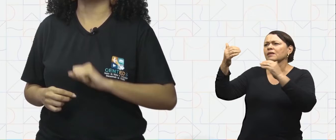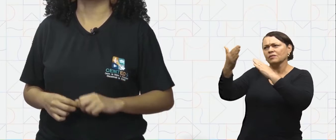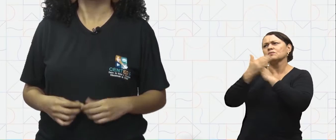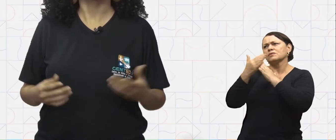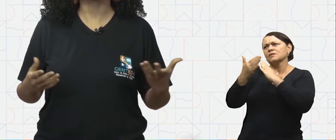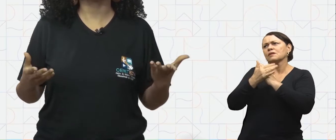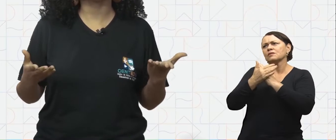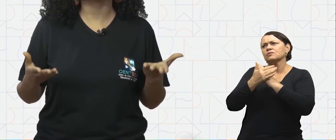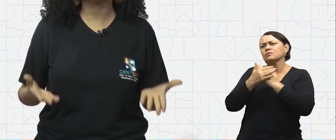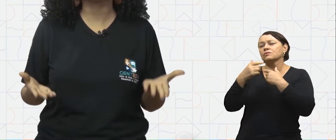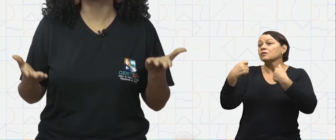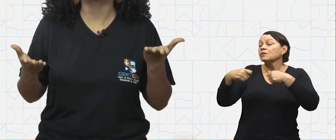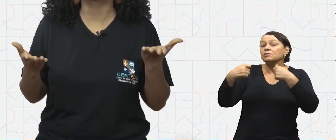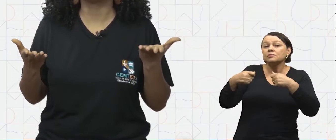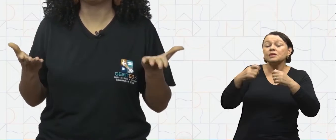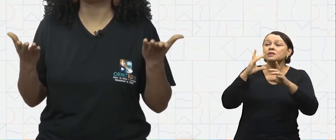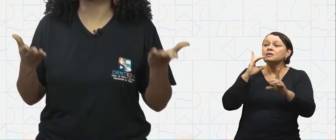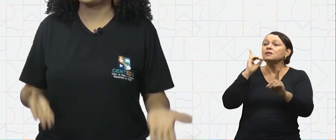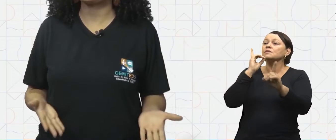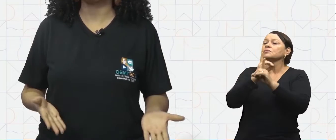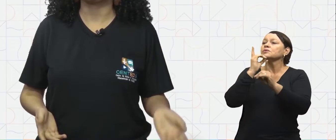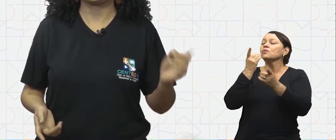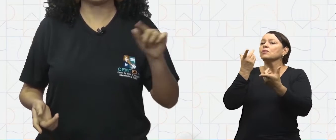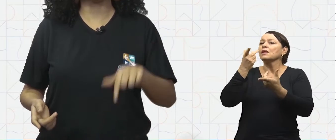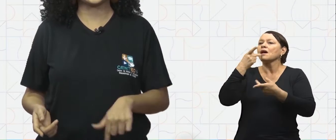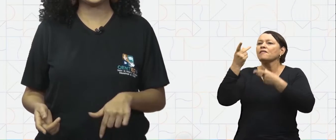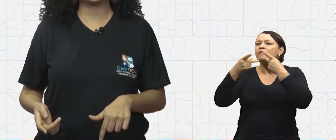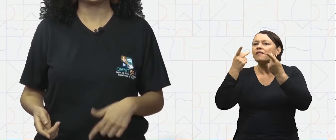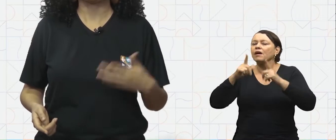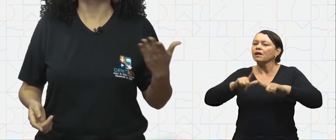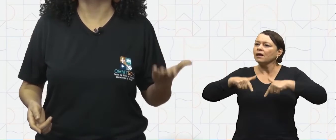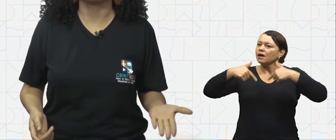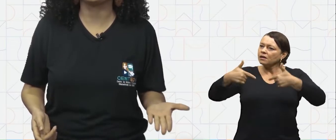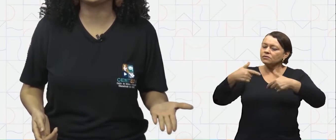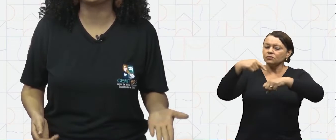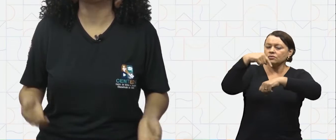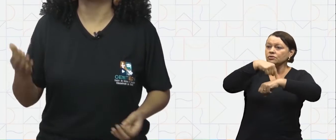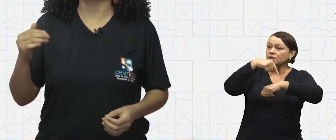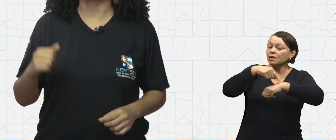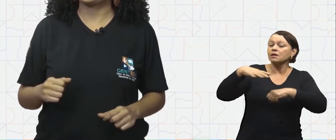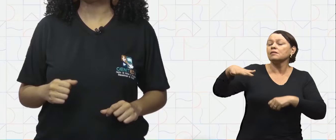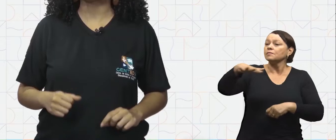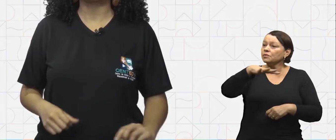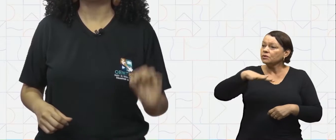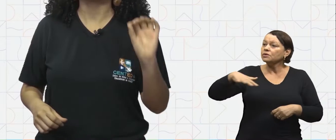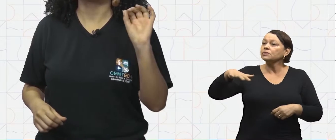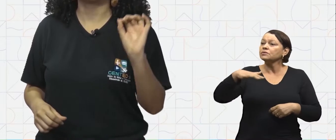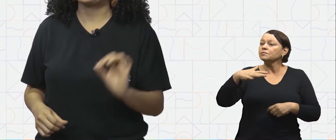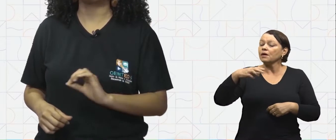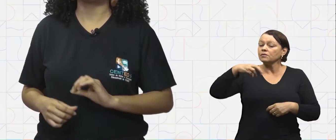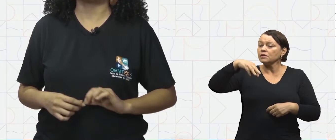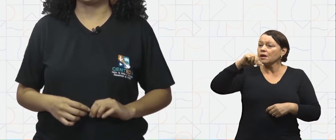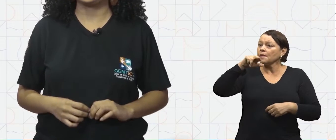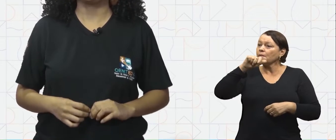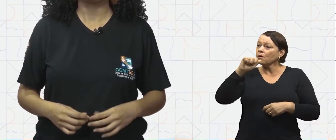Ajude-nos! Nós ainda temos que descobrir as falas, ações, tempo, espaço e a moral da história.